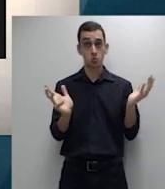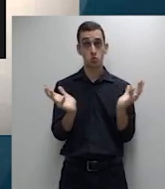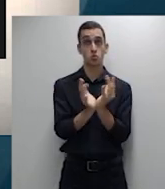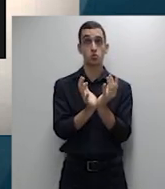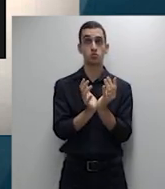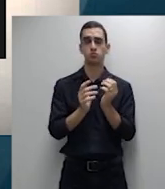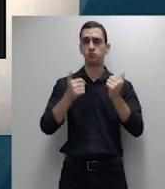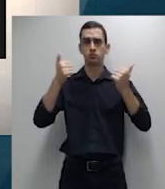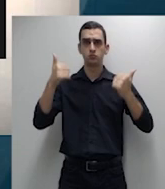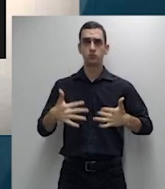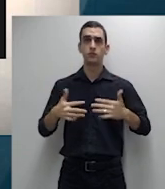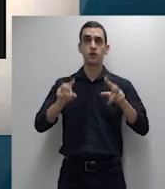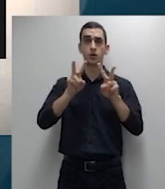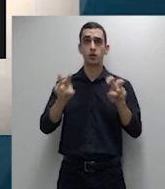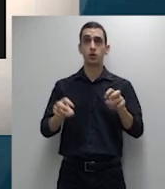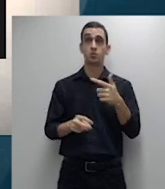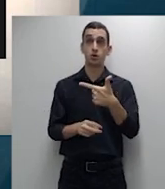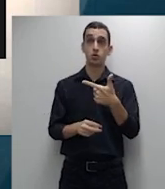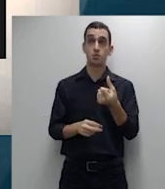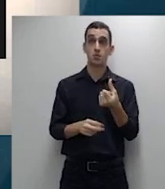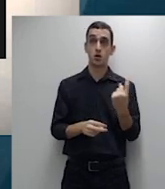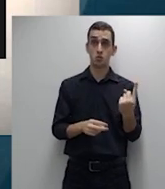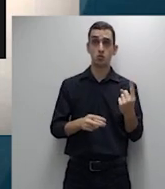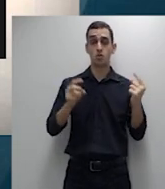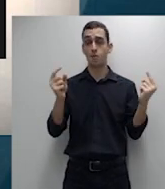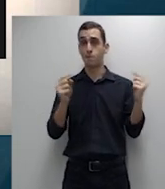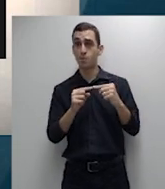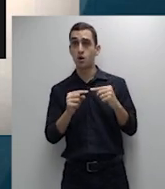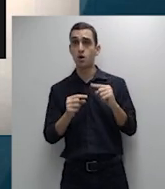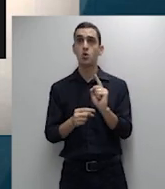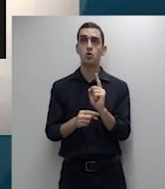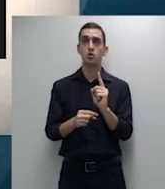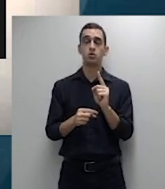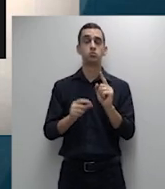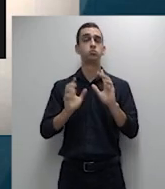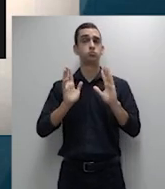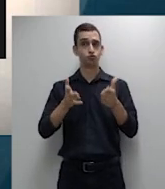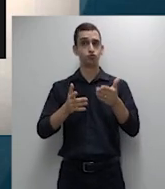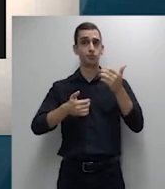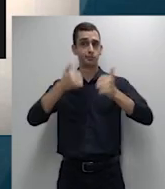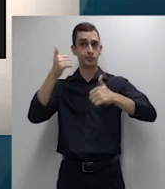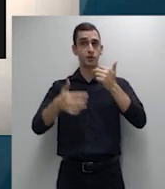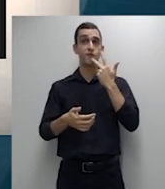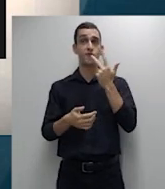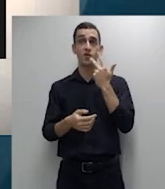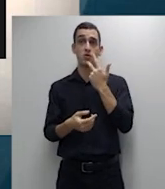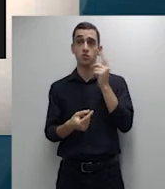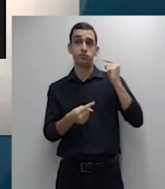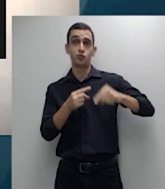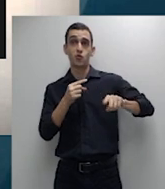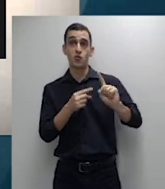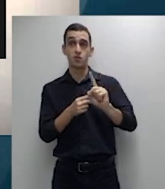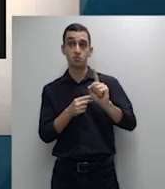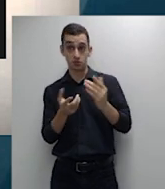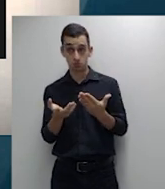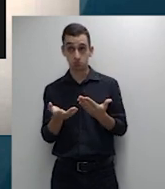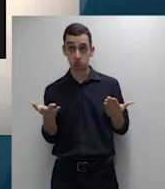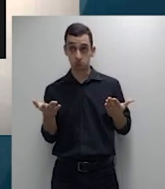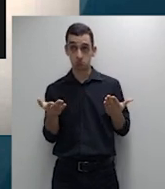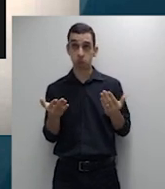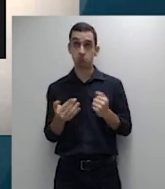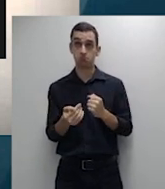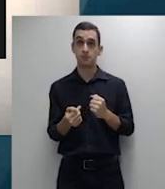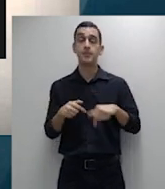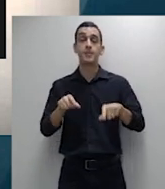Dois mesmo se aplicavam a matéria de concessionária disse que não se aplicava esse recurso foi objeto essa decisão foi